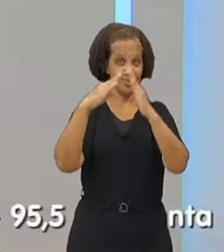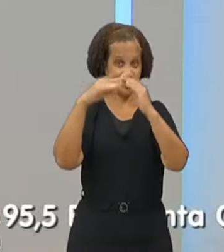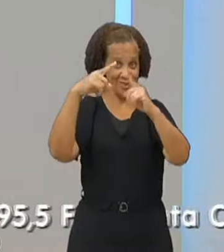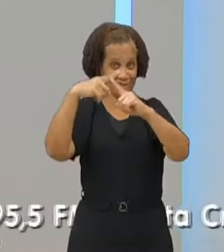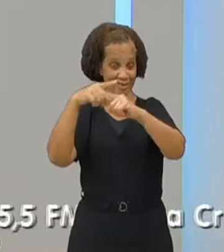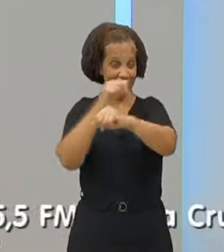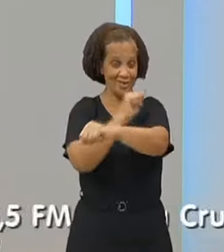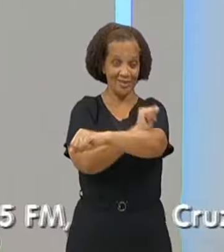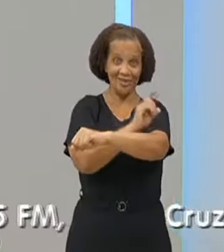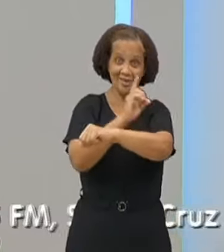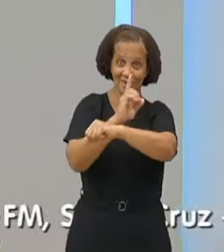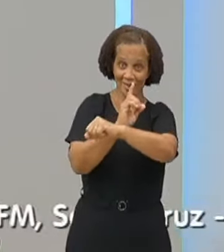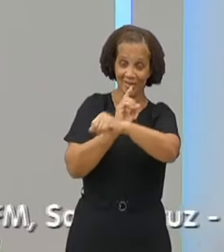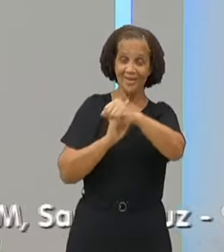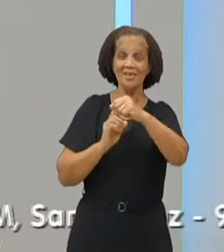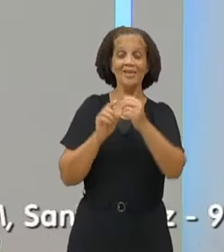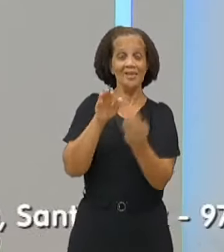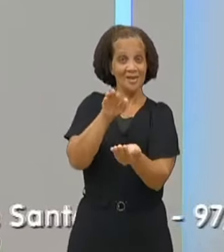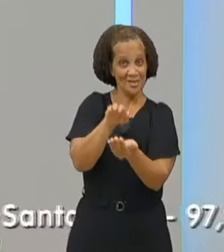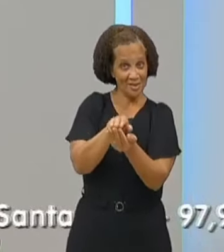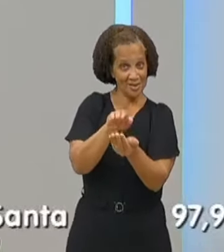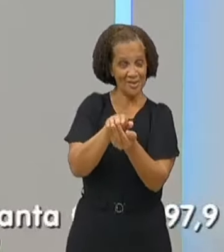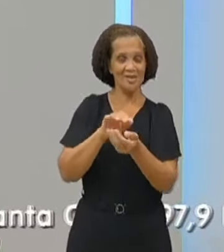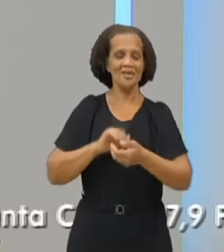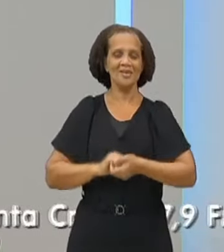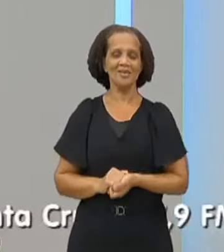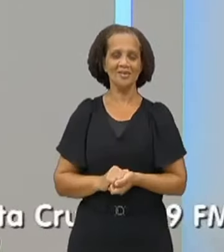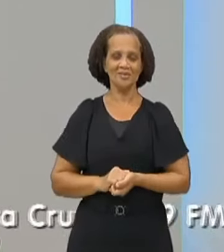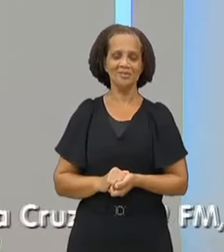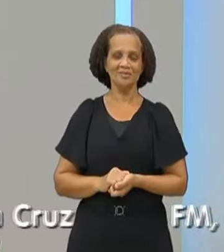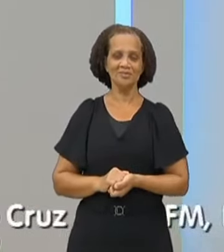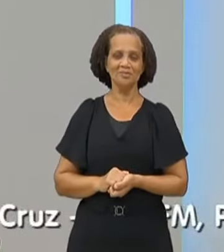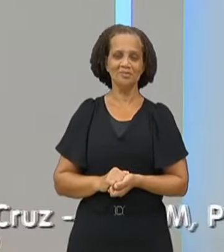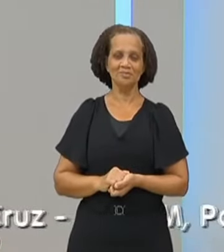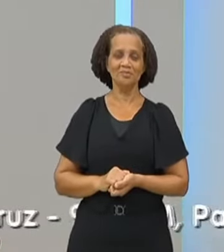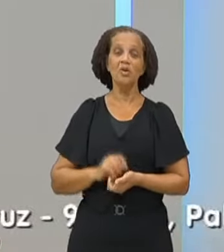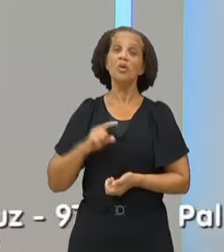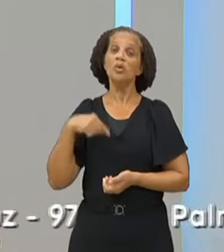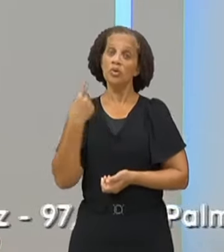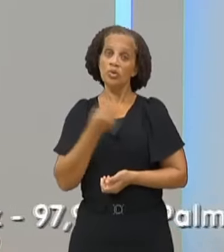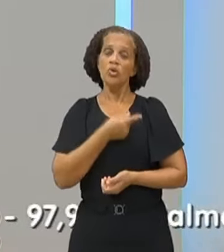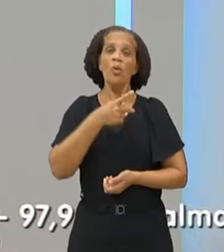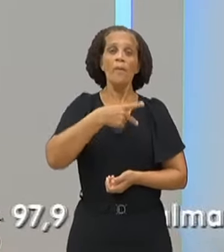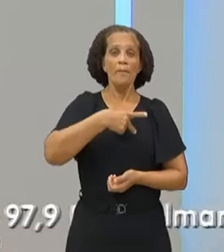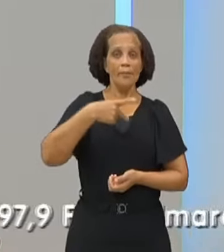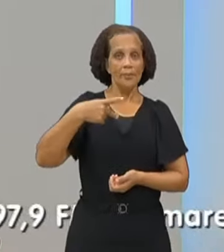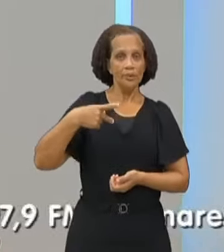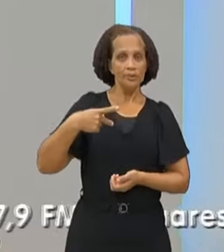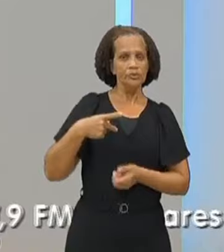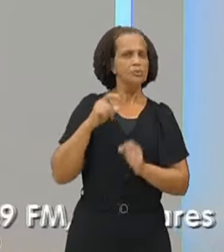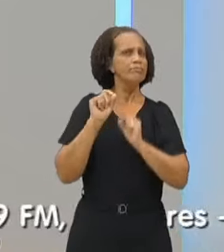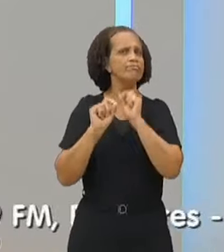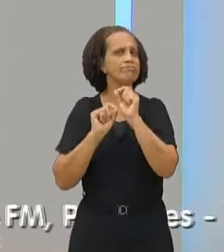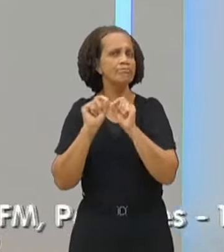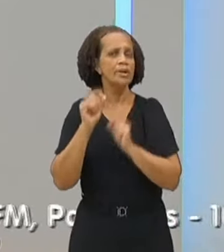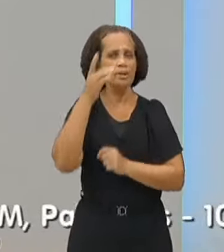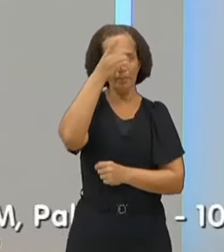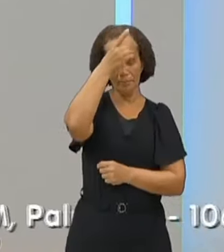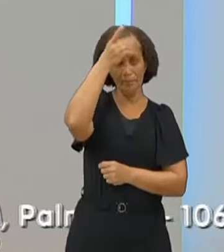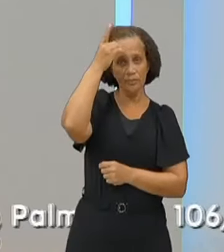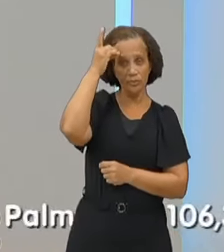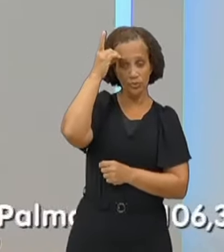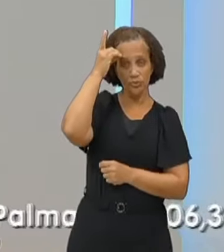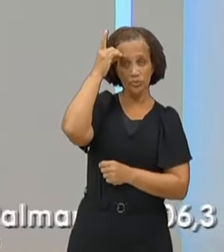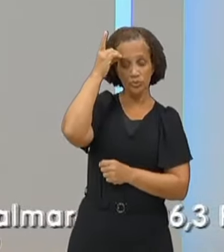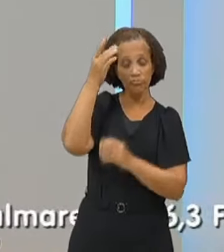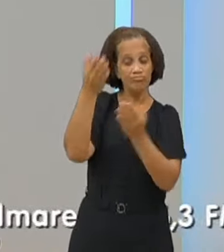em Pernambuco. Temos como pastor presidente nosso pastor Ailton José Alves, e ele nos convoca para